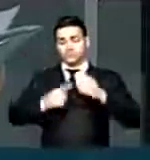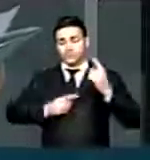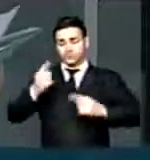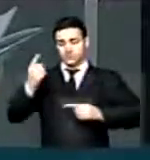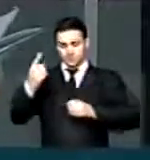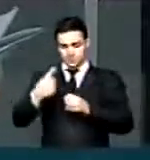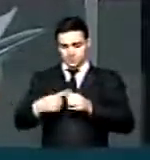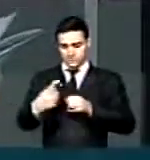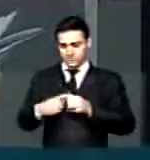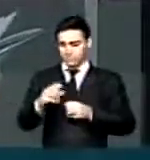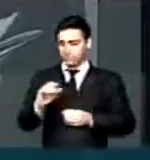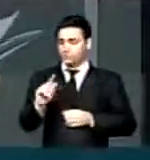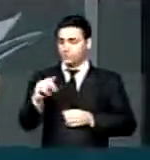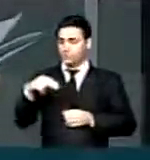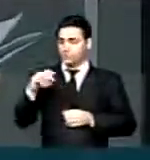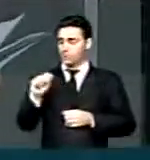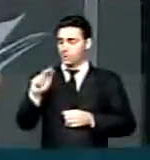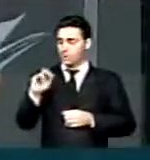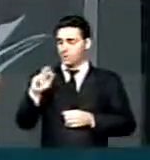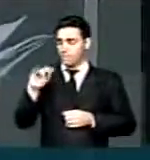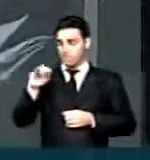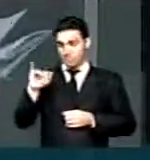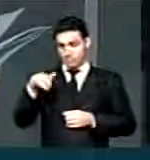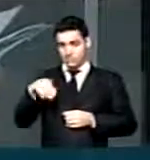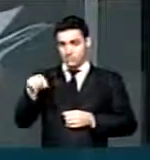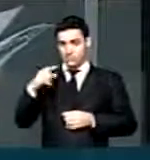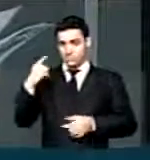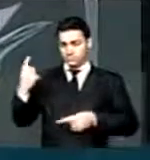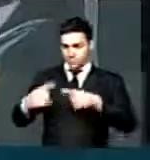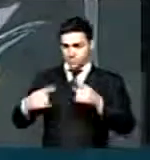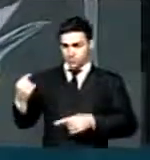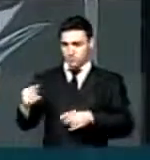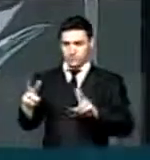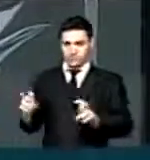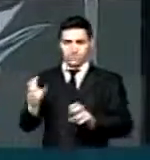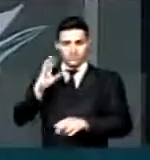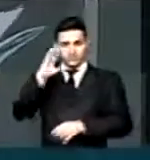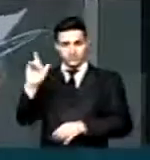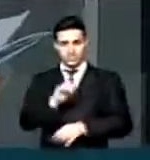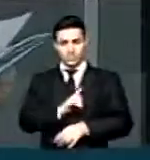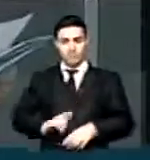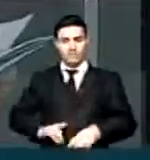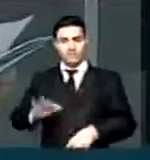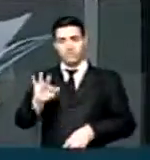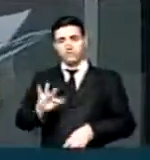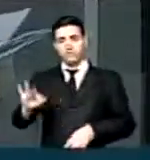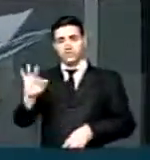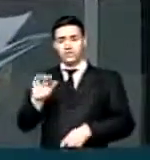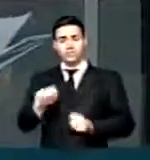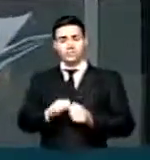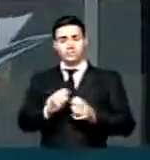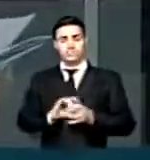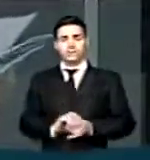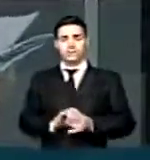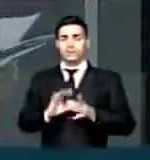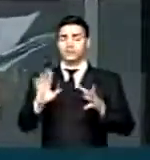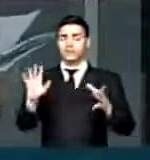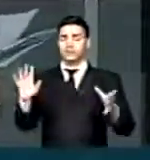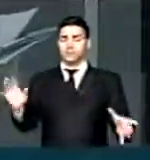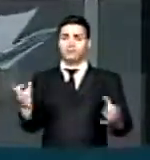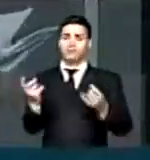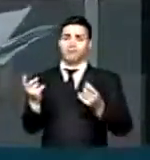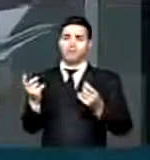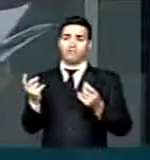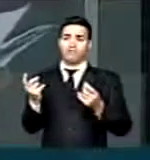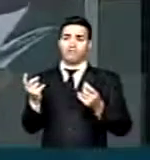Guaramirí, para se discutir a decisão do governo federal de liberar a importação da